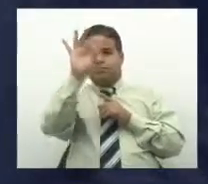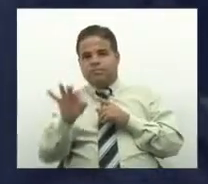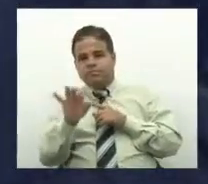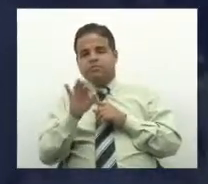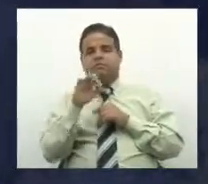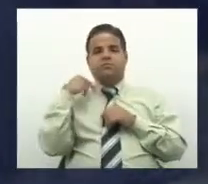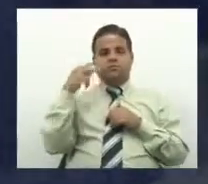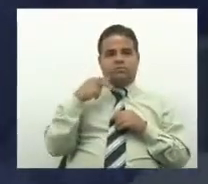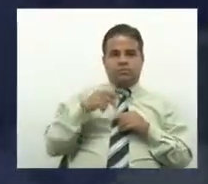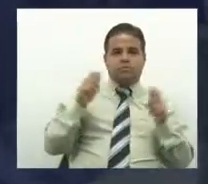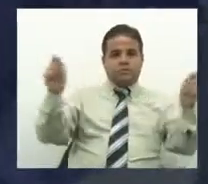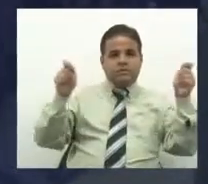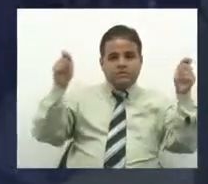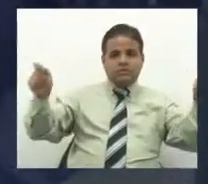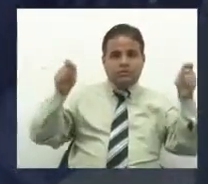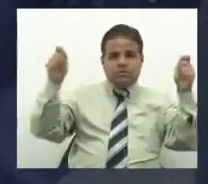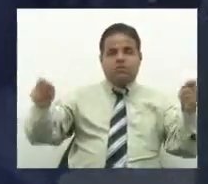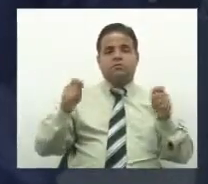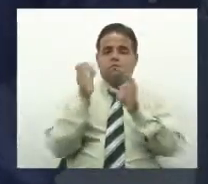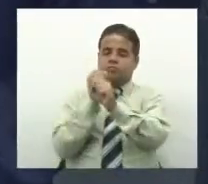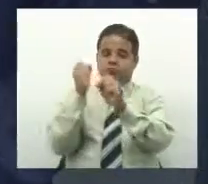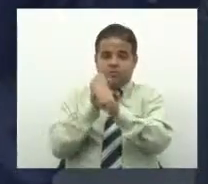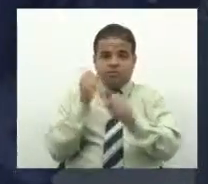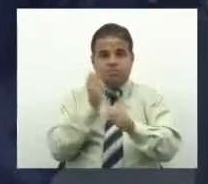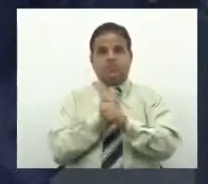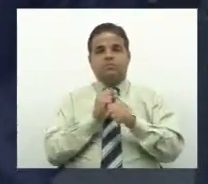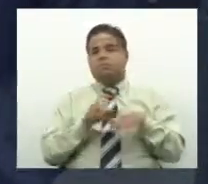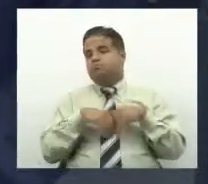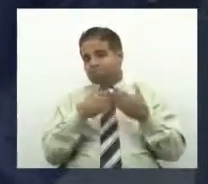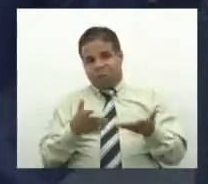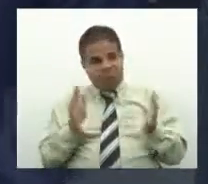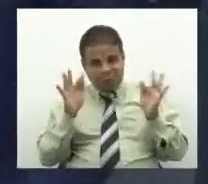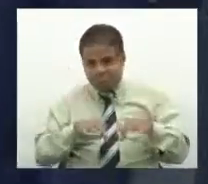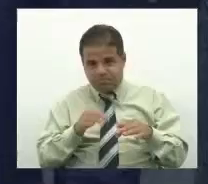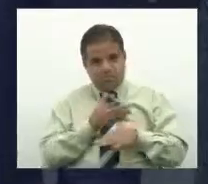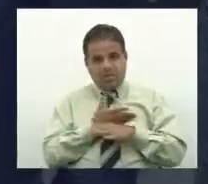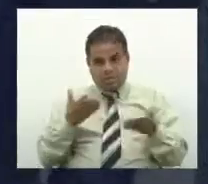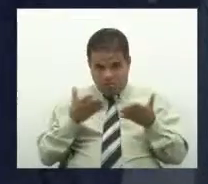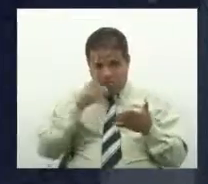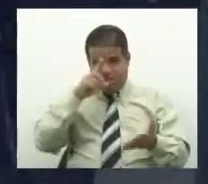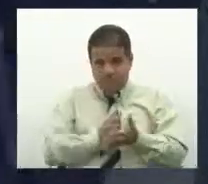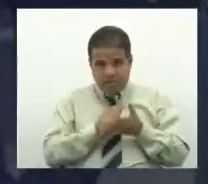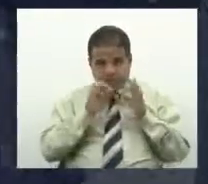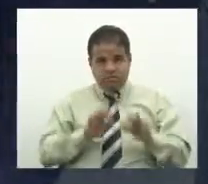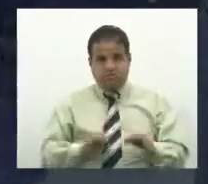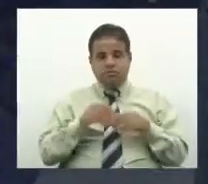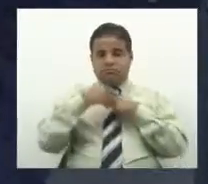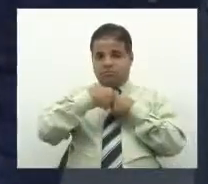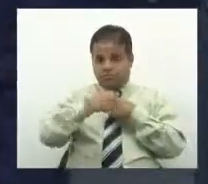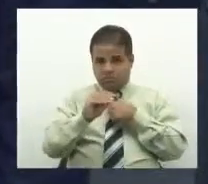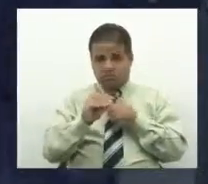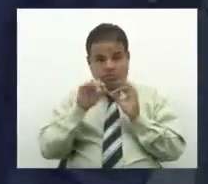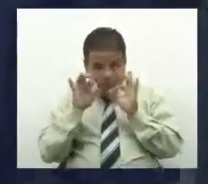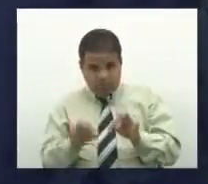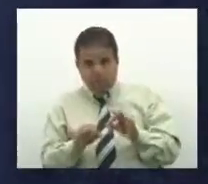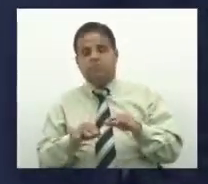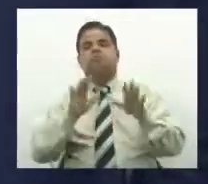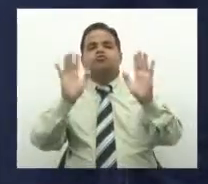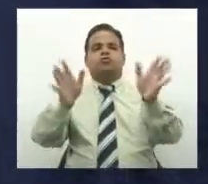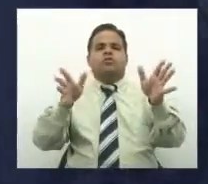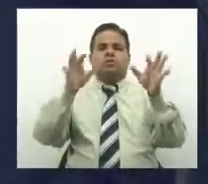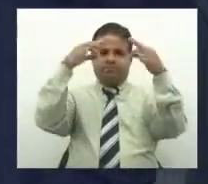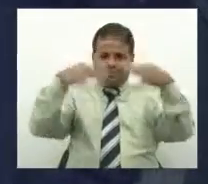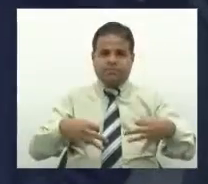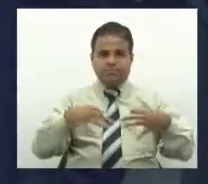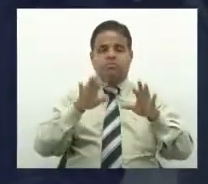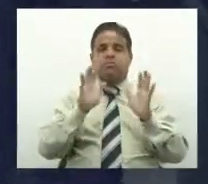sempre reivindicaram para o orçamento já. E tal, finalmente isso está mesmo determinado, conseguiu passar, está certo? Já está certíssimo,